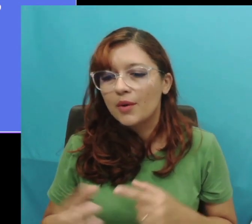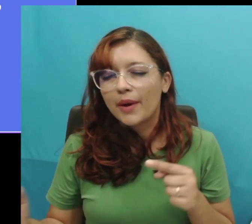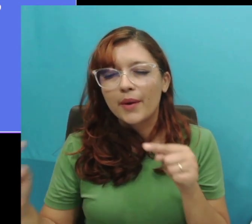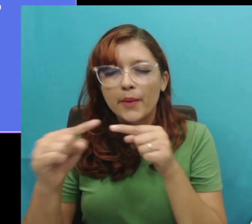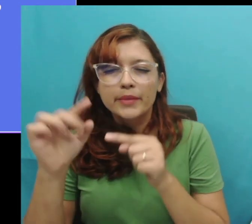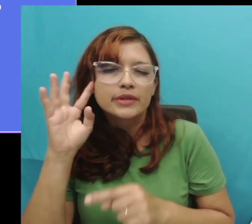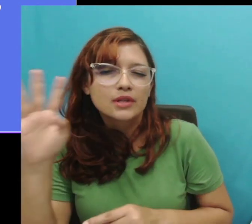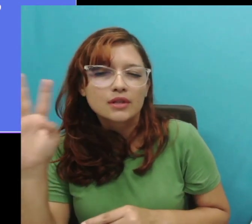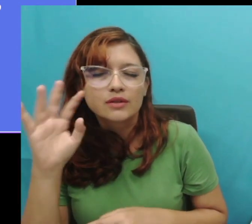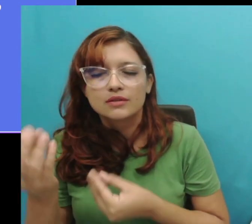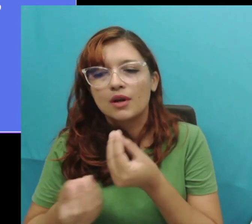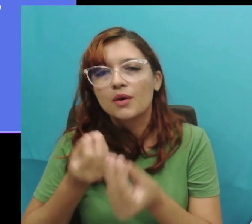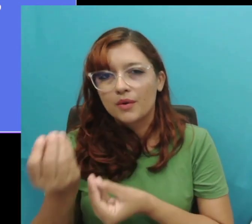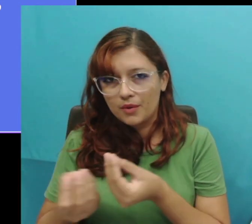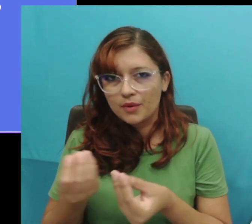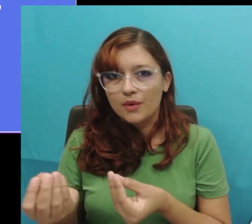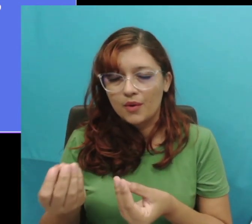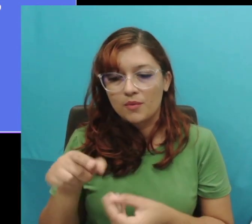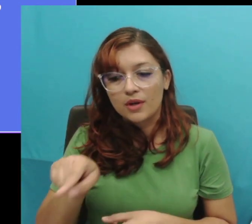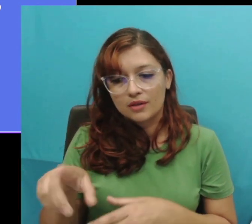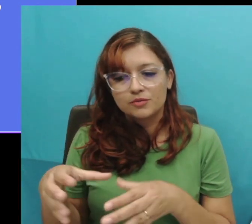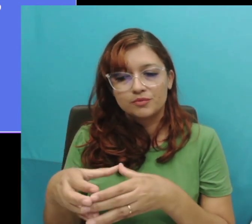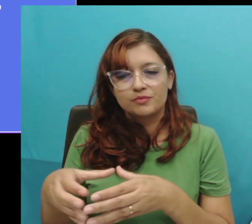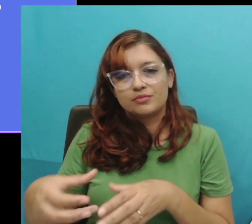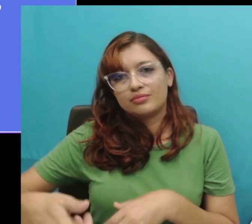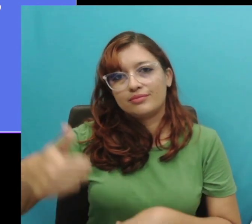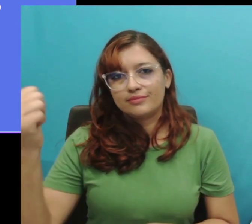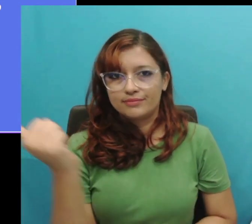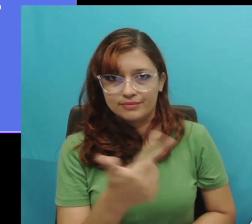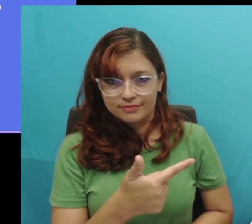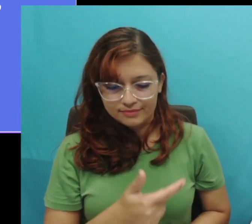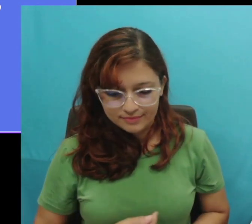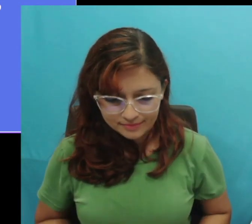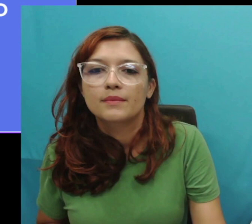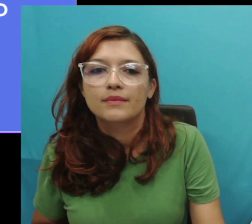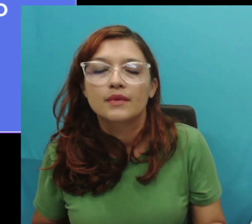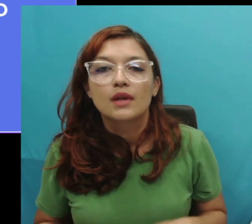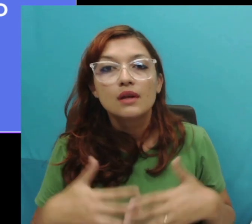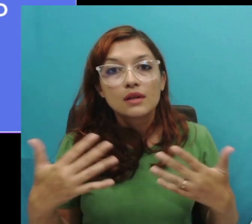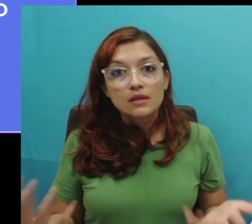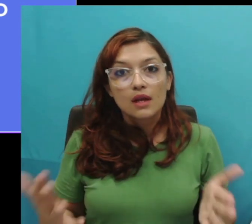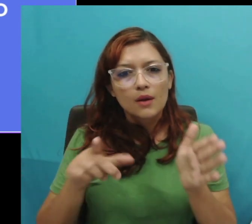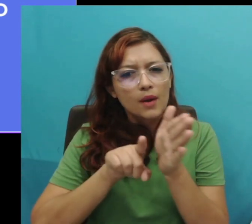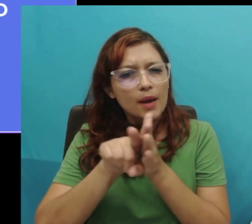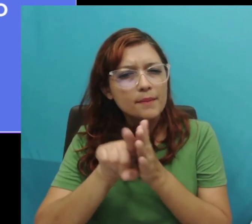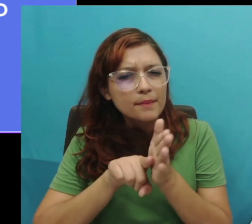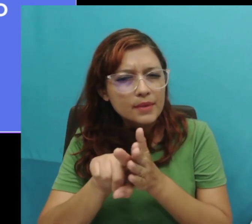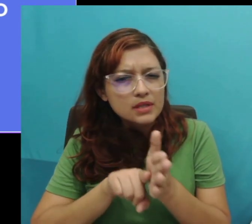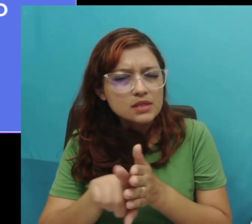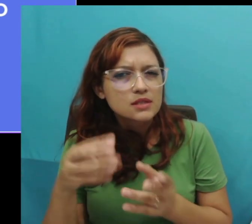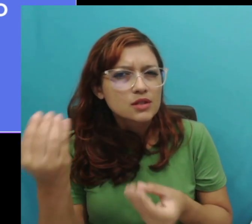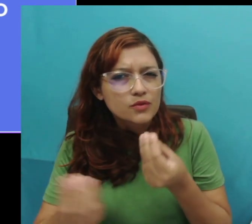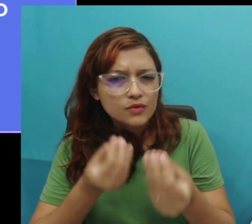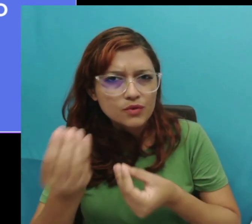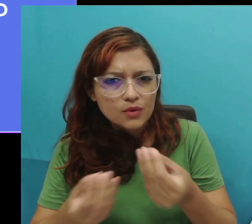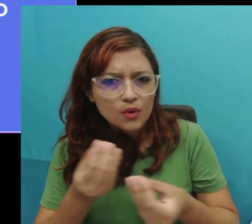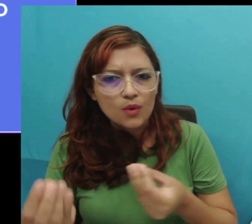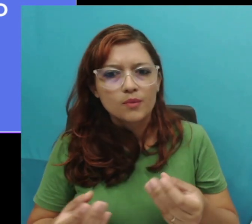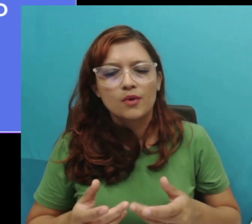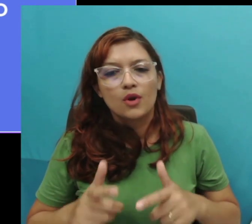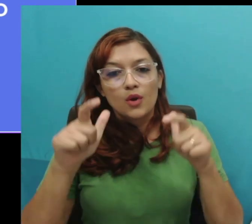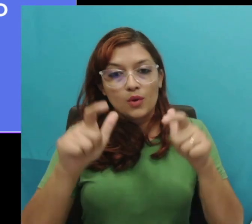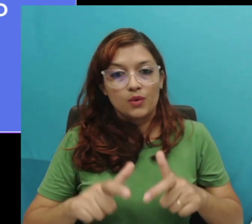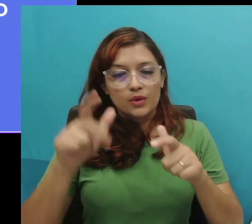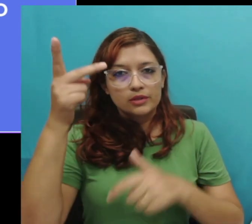conseguia explicar melhor os conceitos. e entendeu, mostrando assim que entenderam